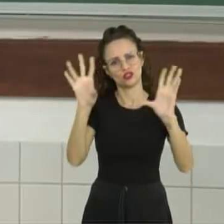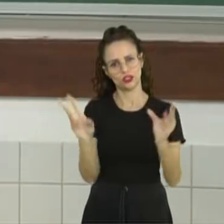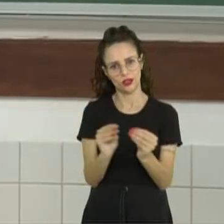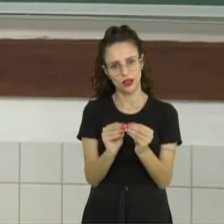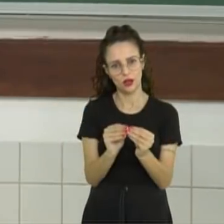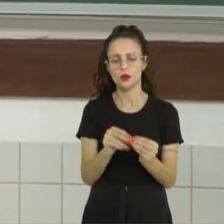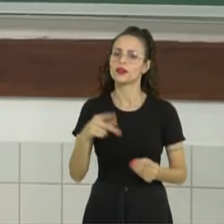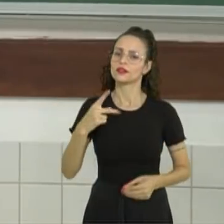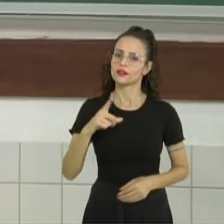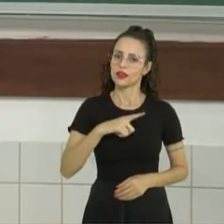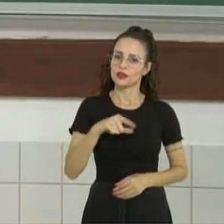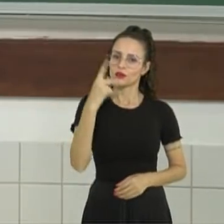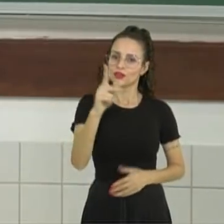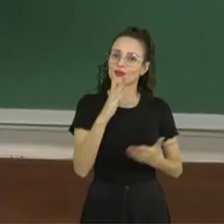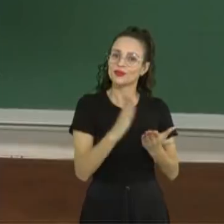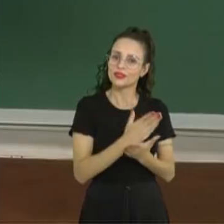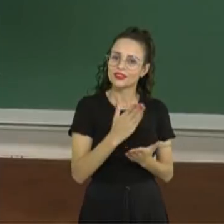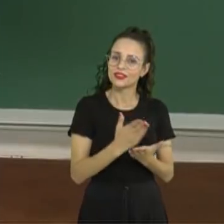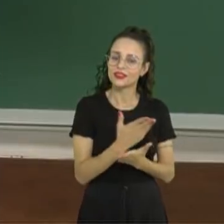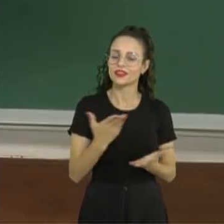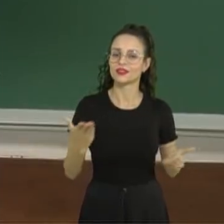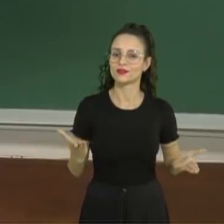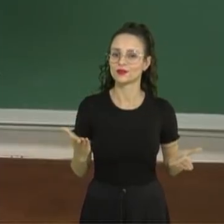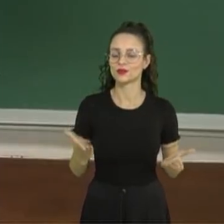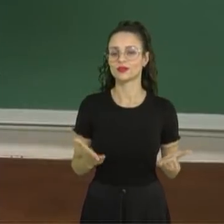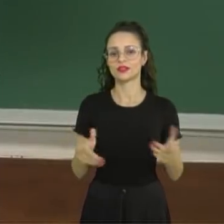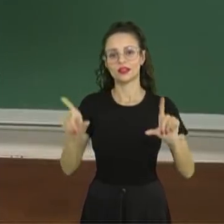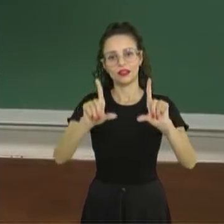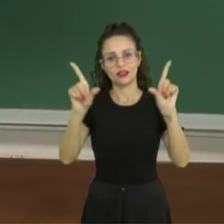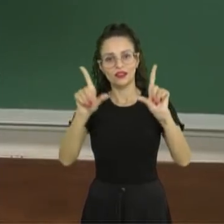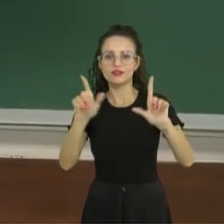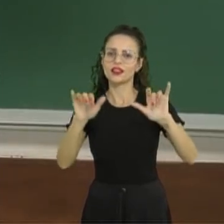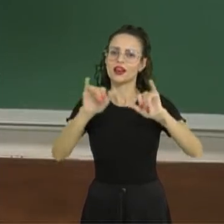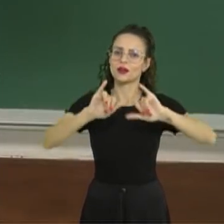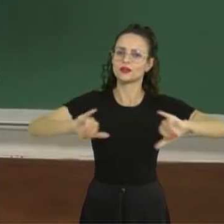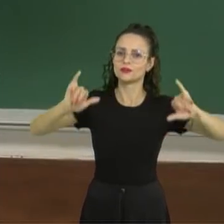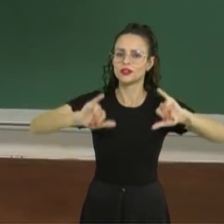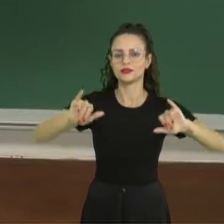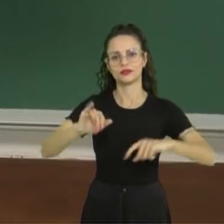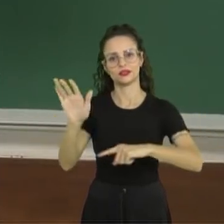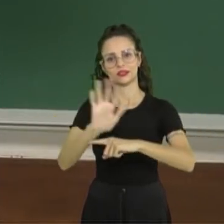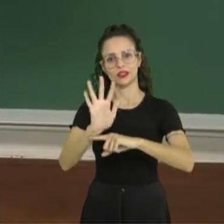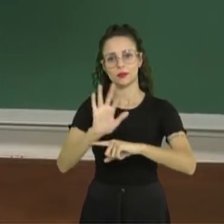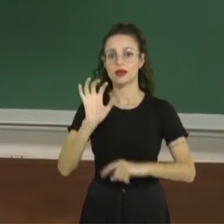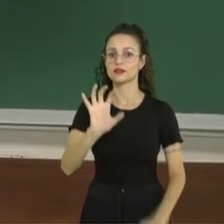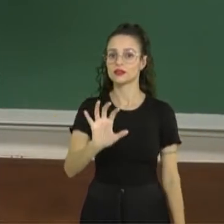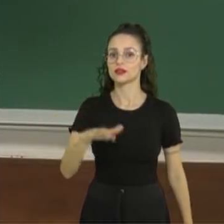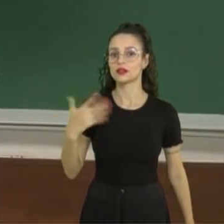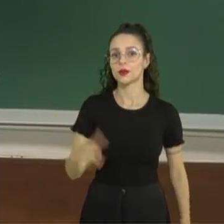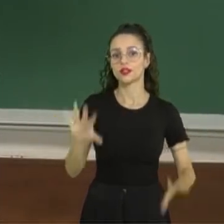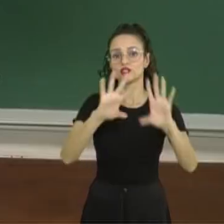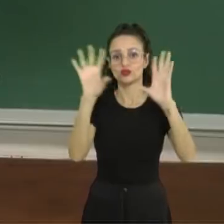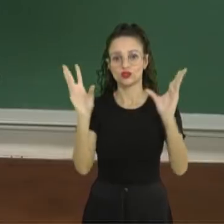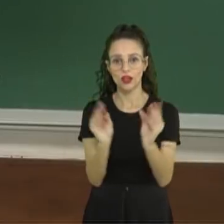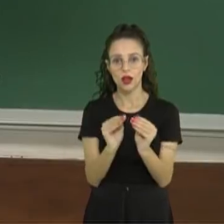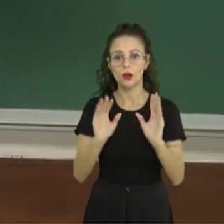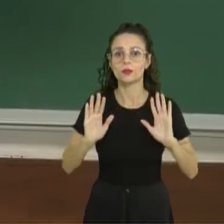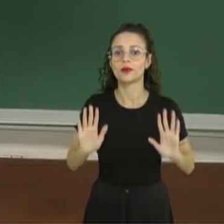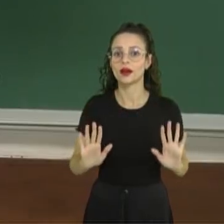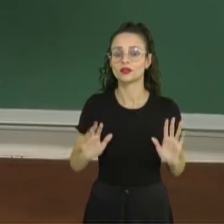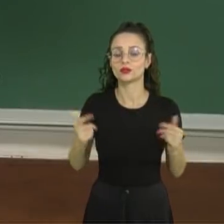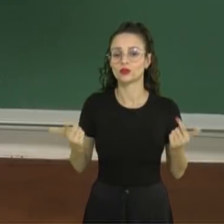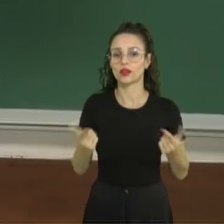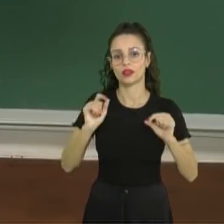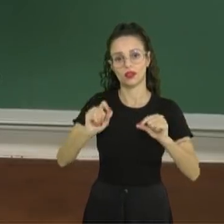Está no teu livro, está na mídia, está na televisão, está no cinema, de uma maneira geral. E aí nós falamos de uma